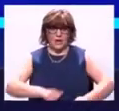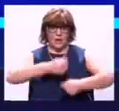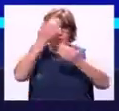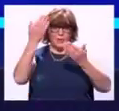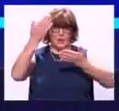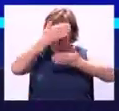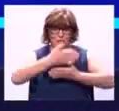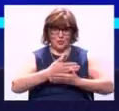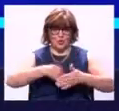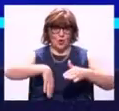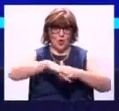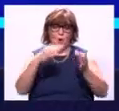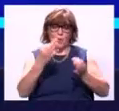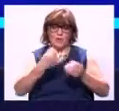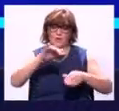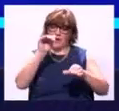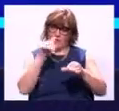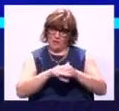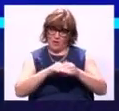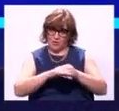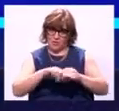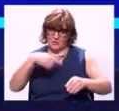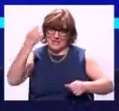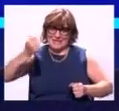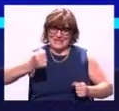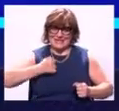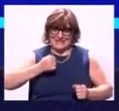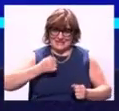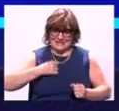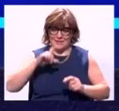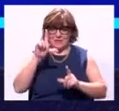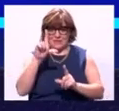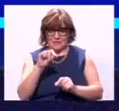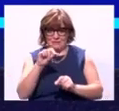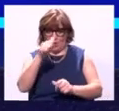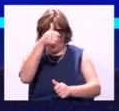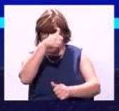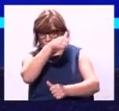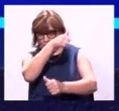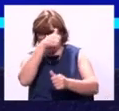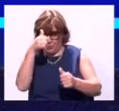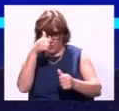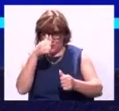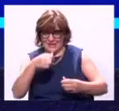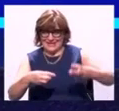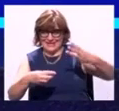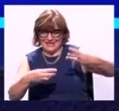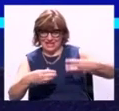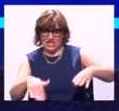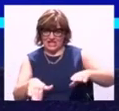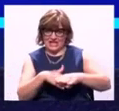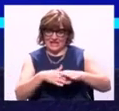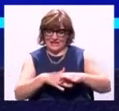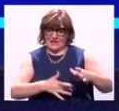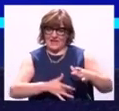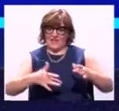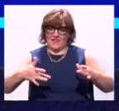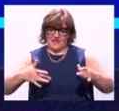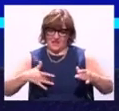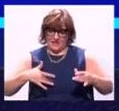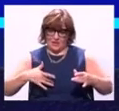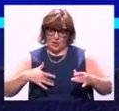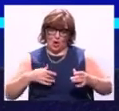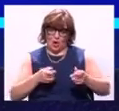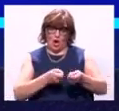Muito boa noite. O Futebol Clube Porto vai a votos no próximo sábado e também no domingo. Há três candidatos à direção, aos órgãos sociais